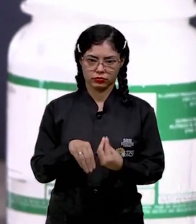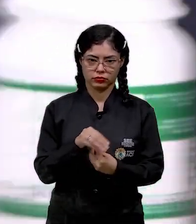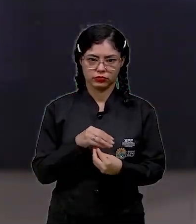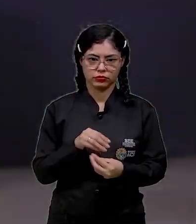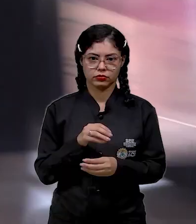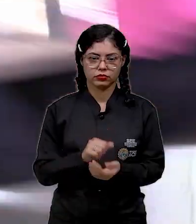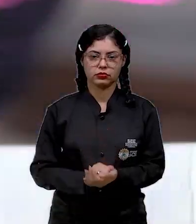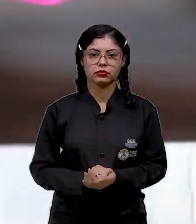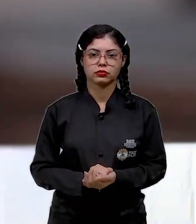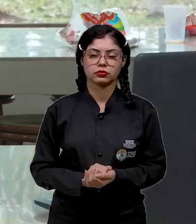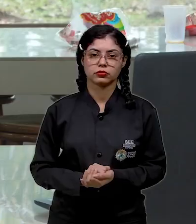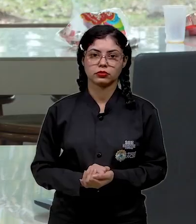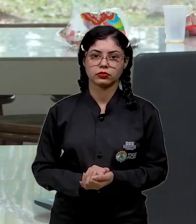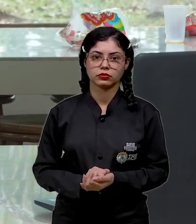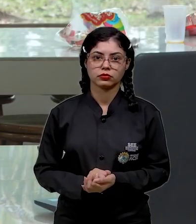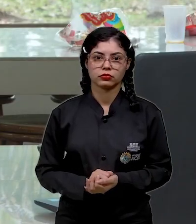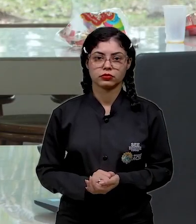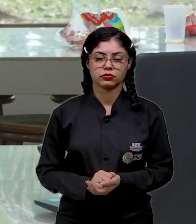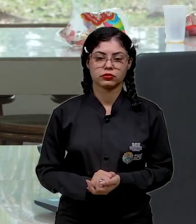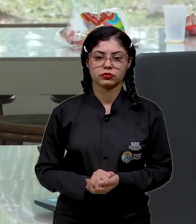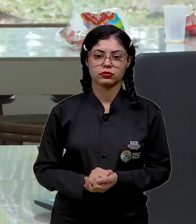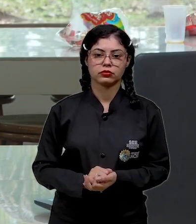reações.